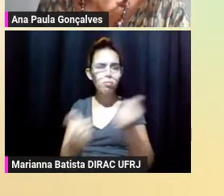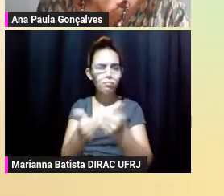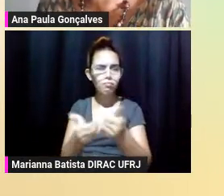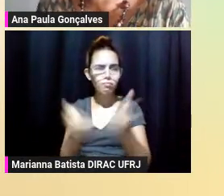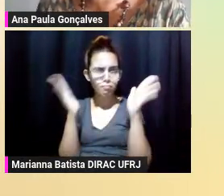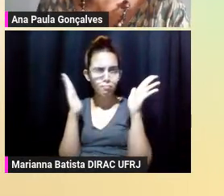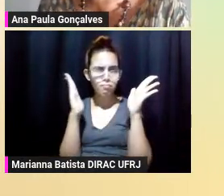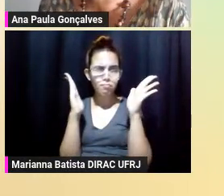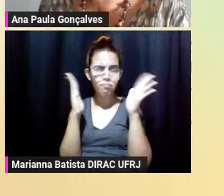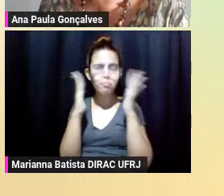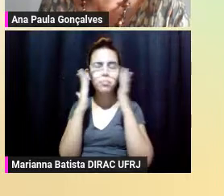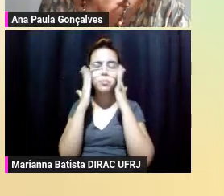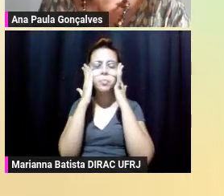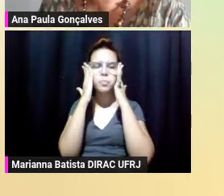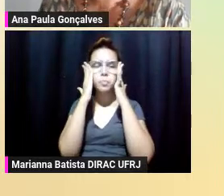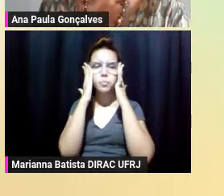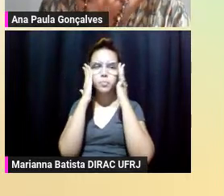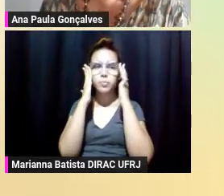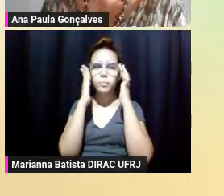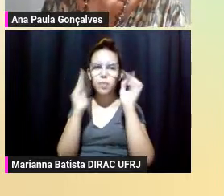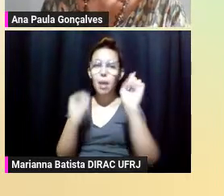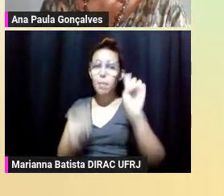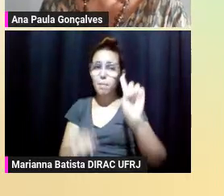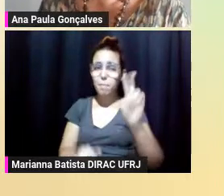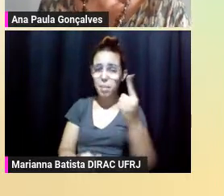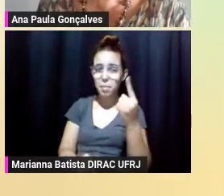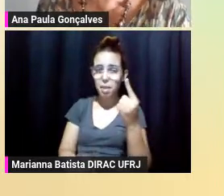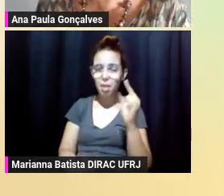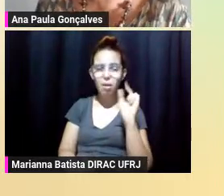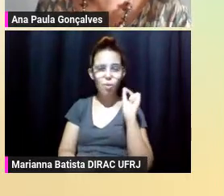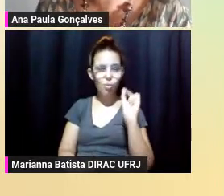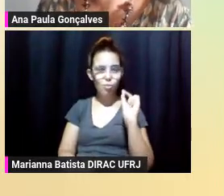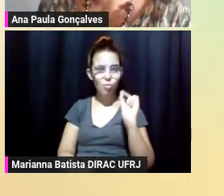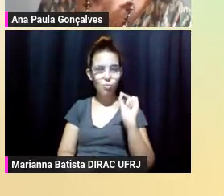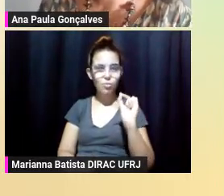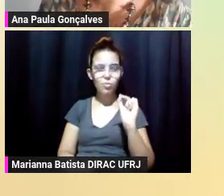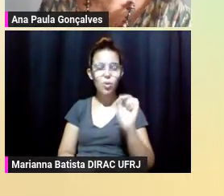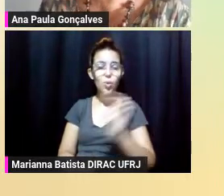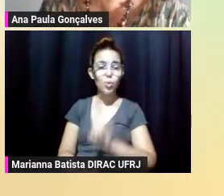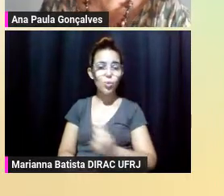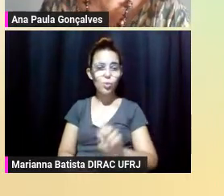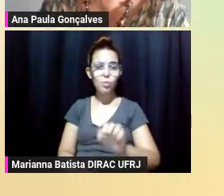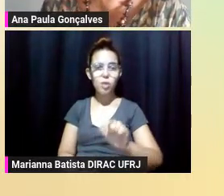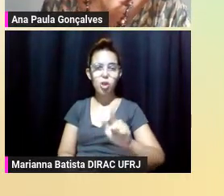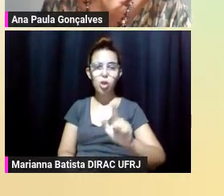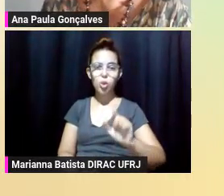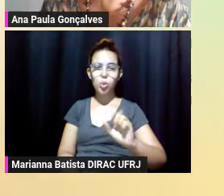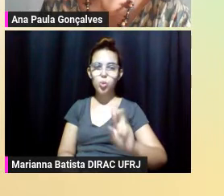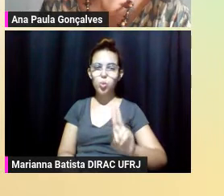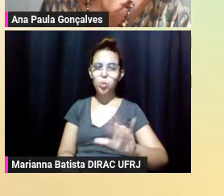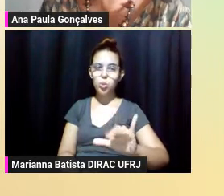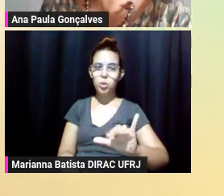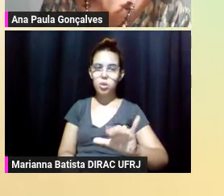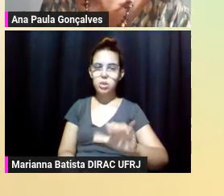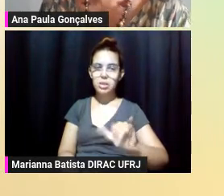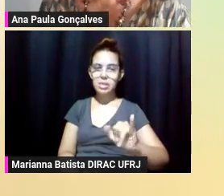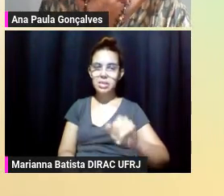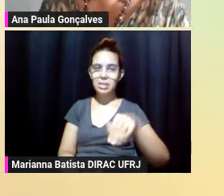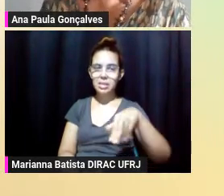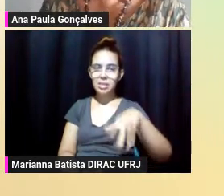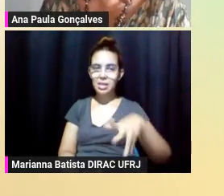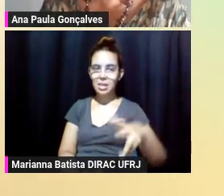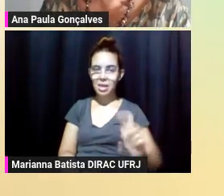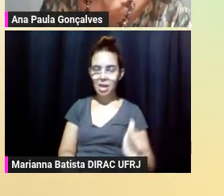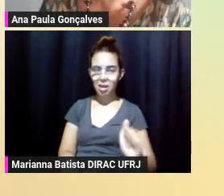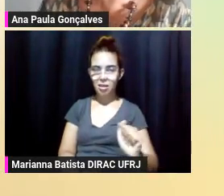certeza, muita gente que está assistindo conhece, se chama Lucinha Vilela. Lucinha Vilela foi minha professora de matemática